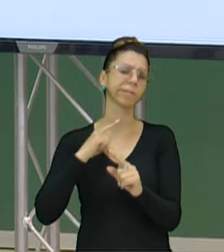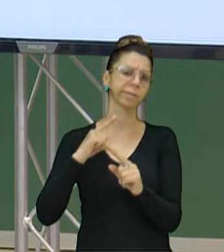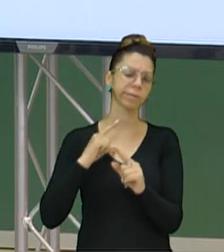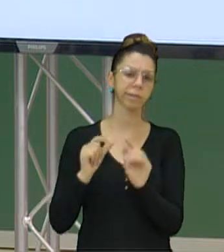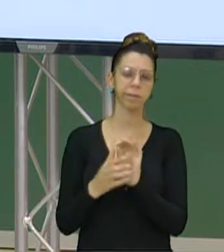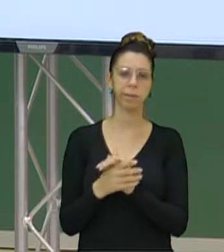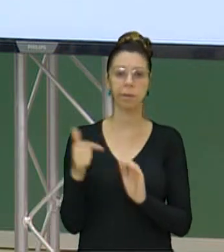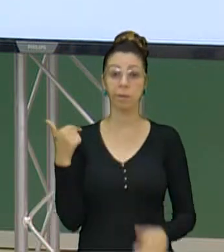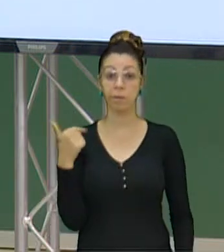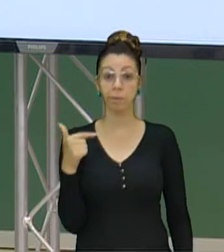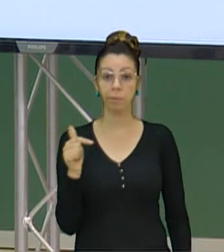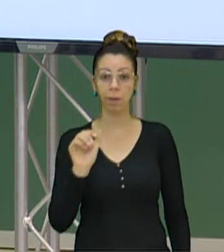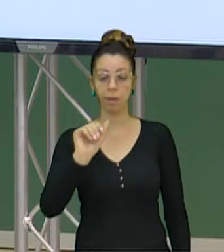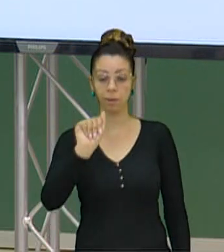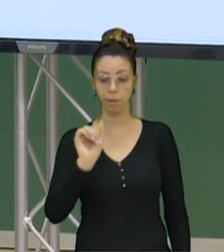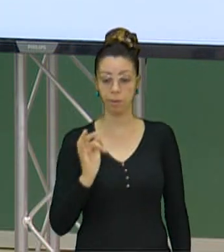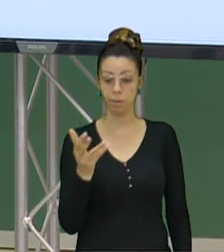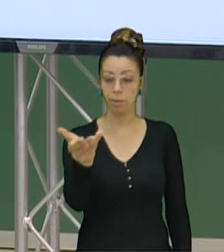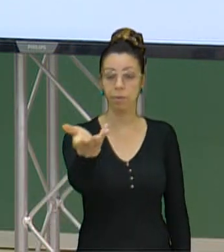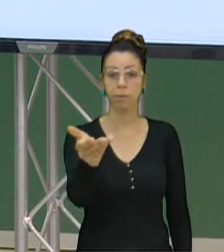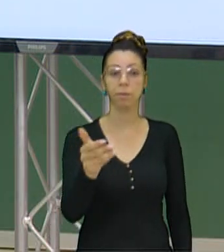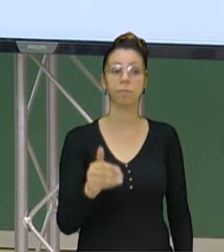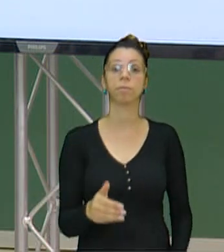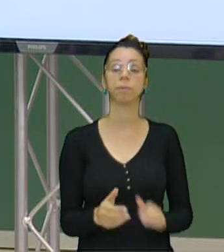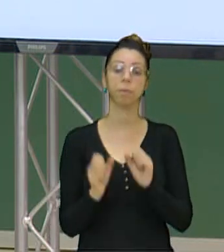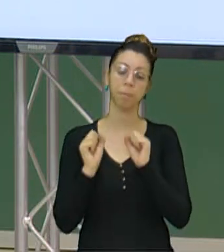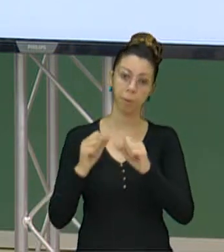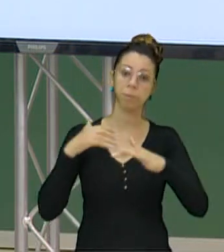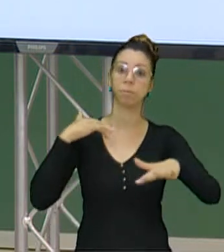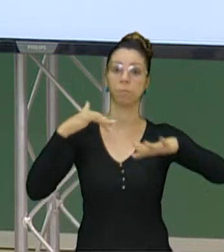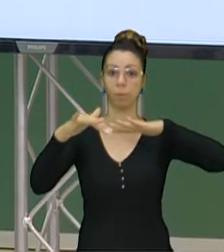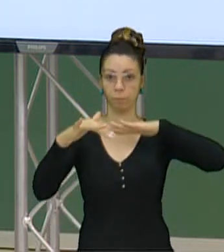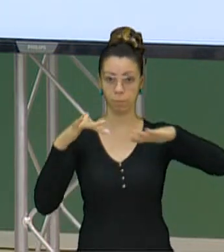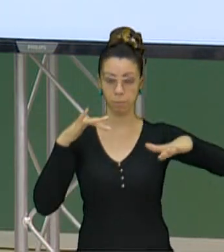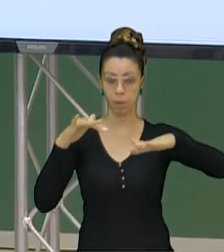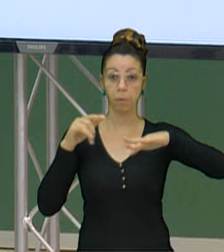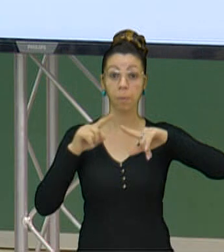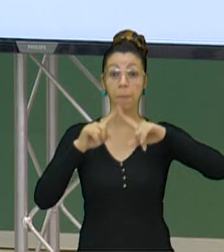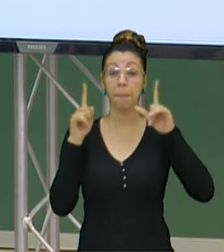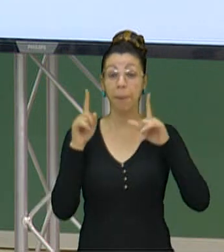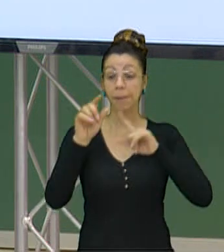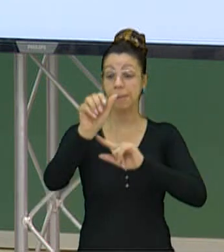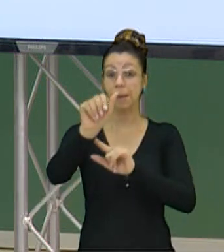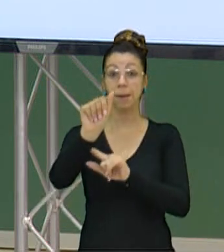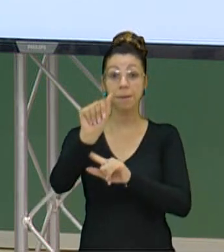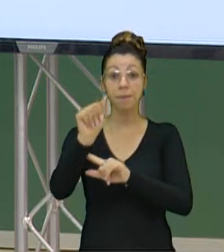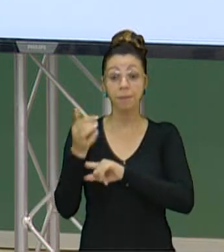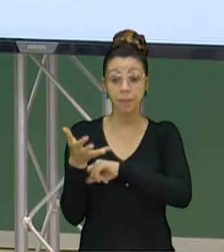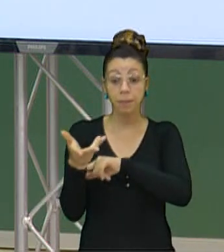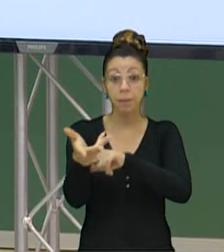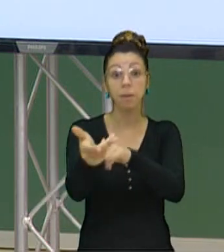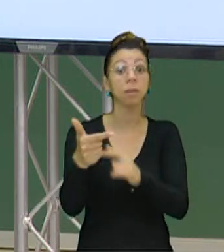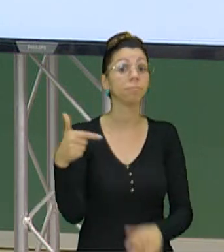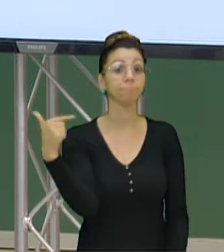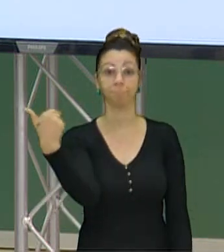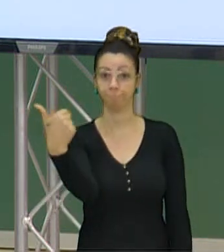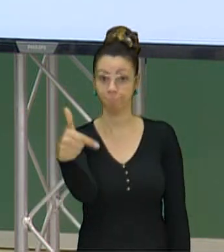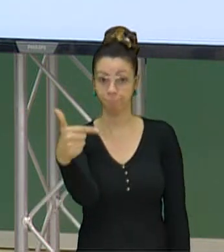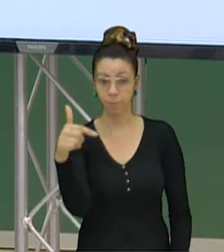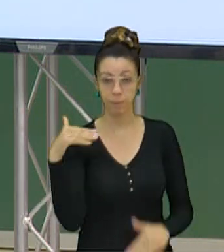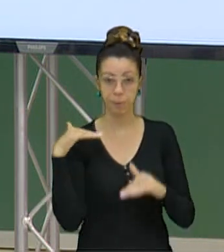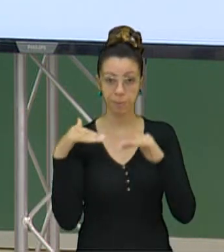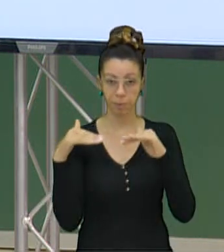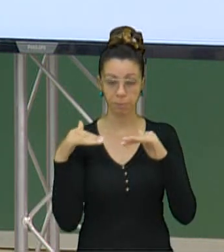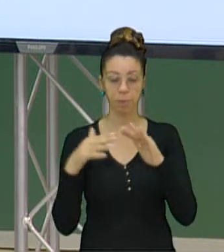você não tem aceleração, ou seja, você pode ter um movimento, mas você não tem aceleração desse movimento. Por